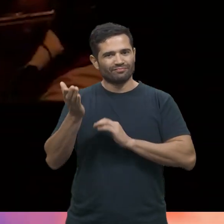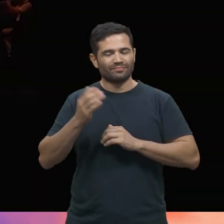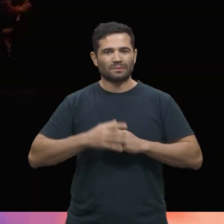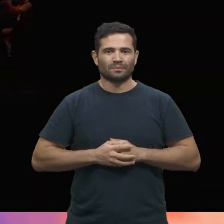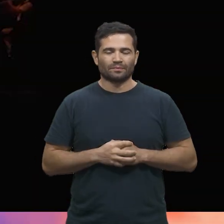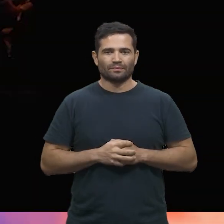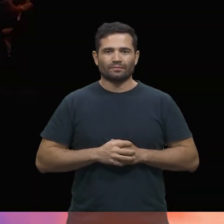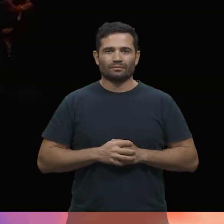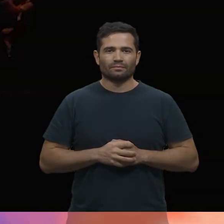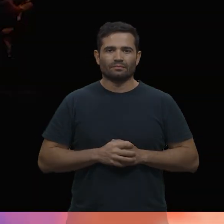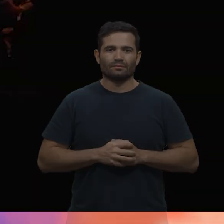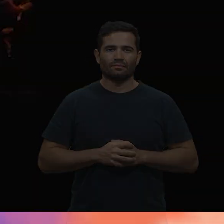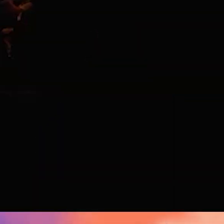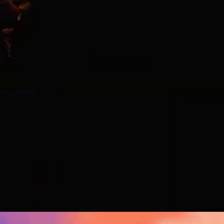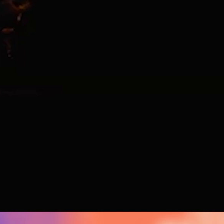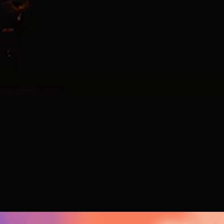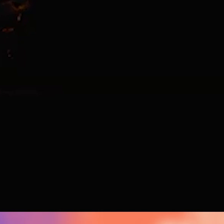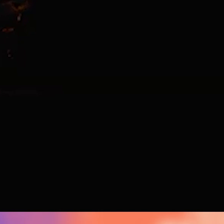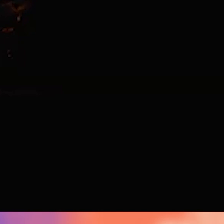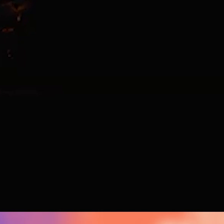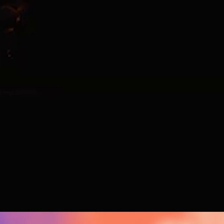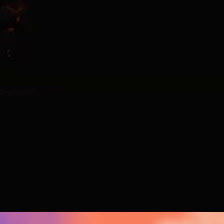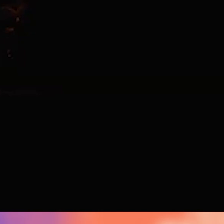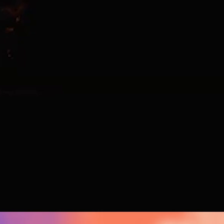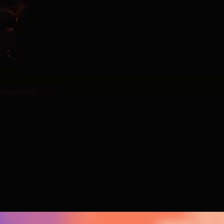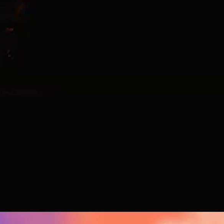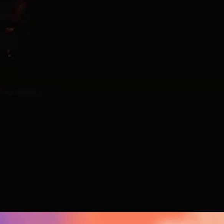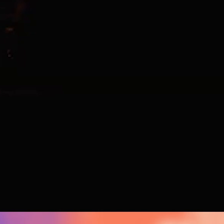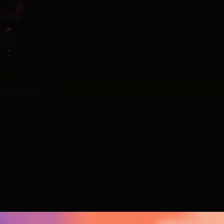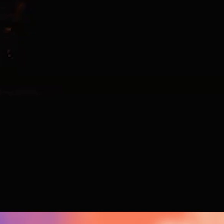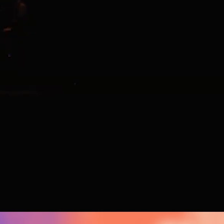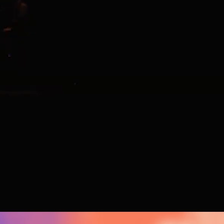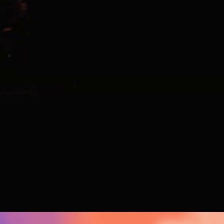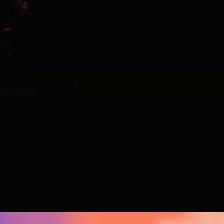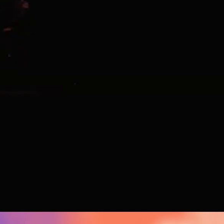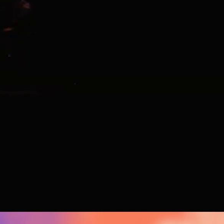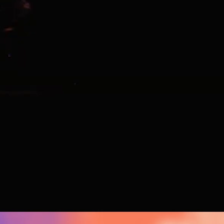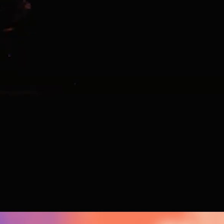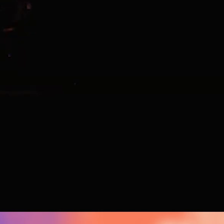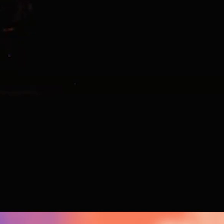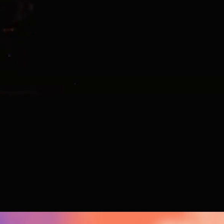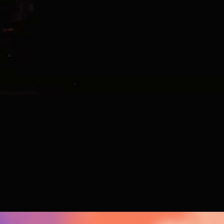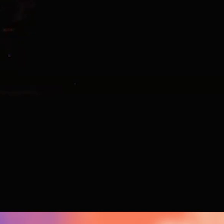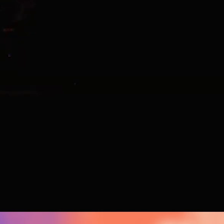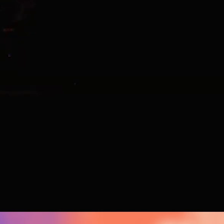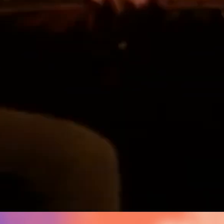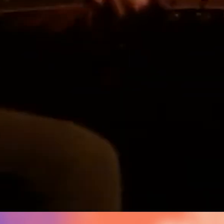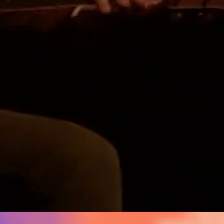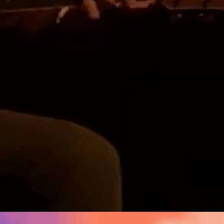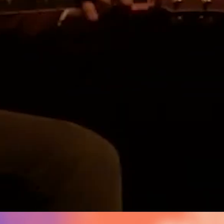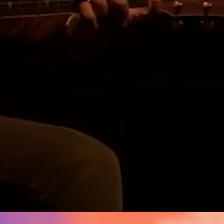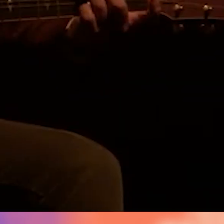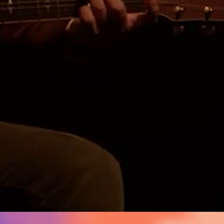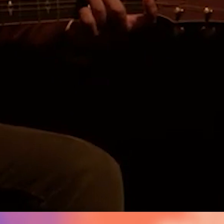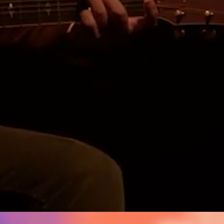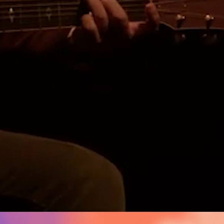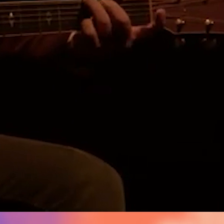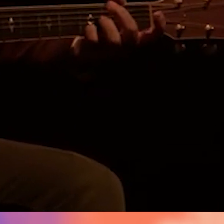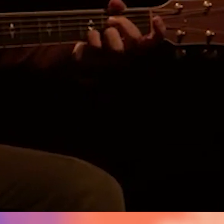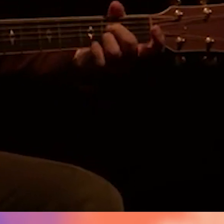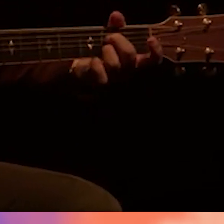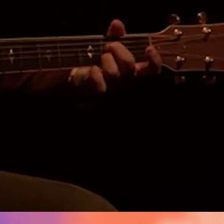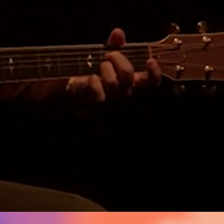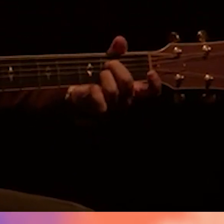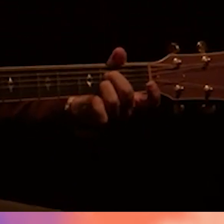ele. Mochileira, deixe comigo essa noite e conte aquela